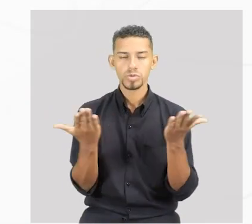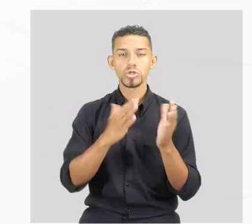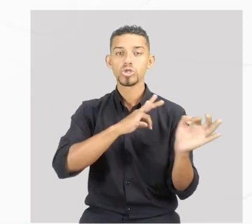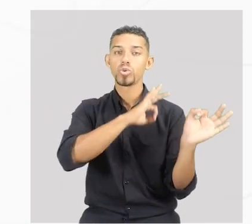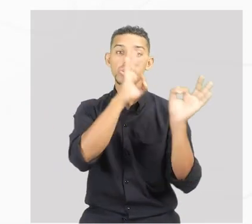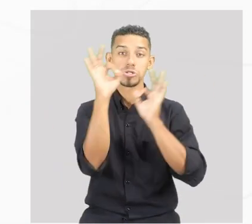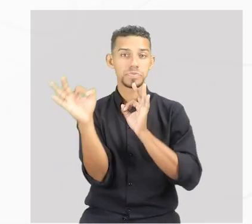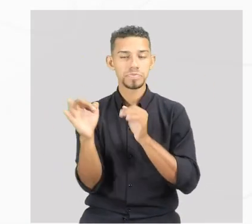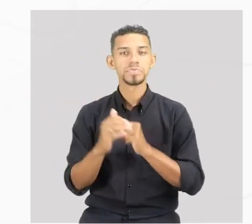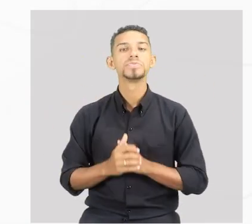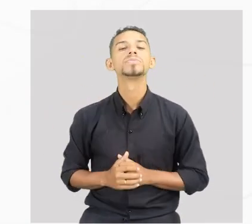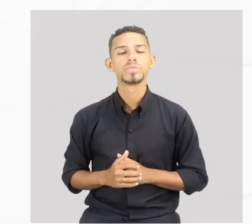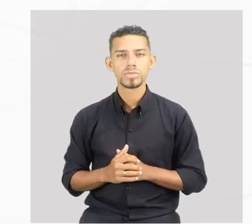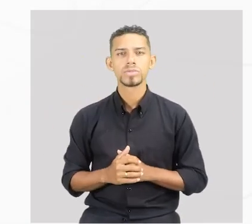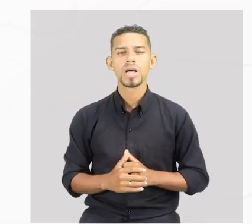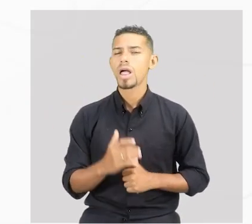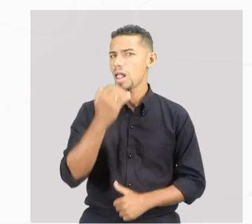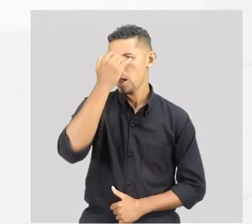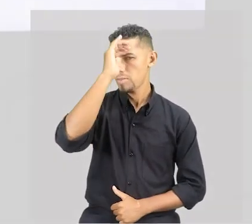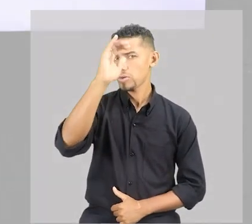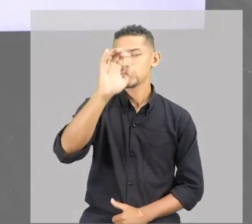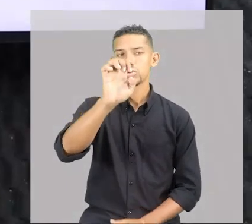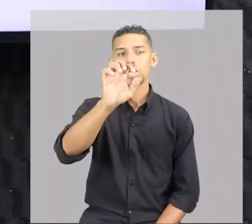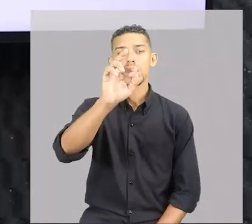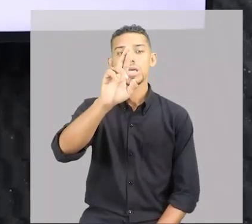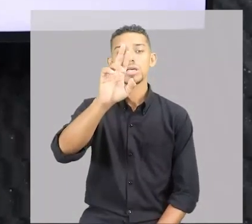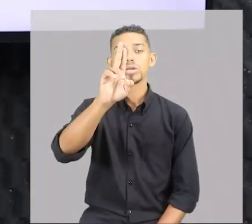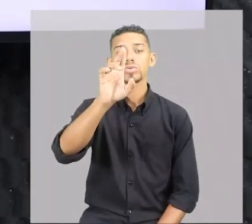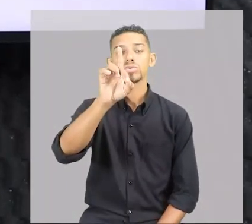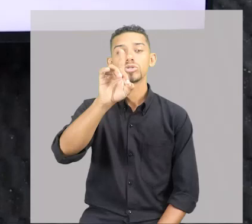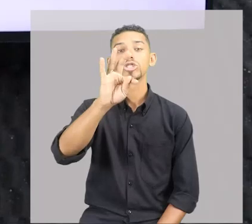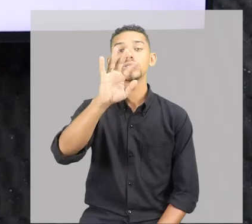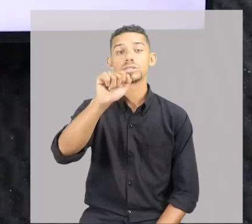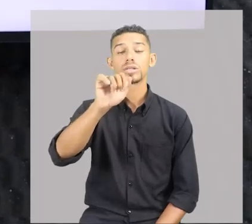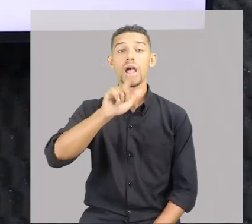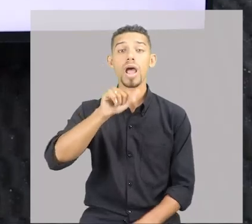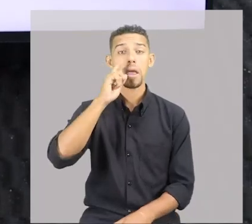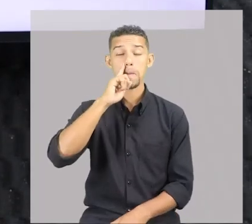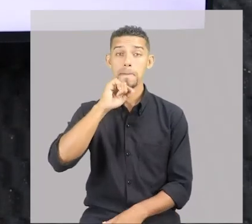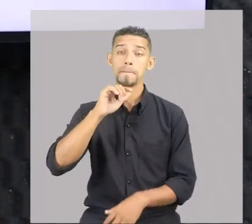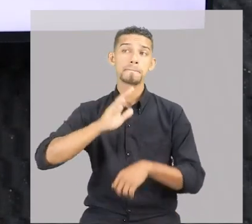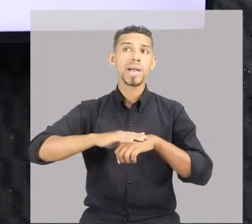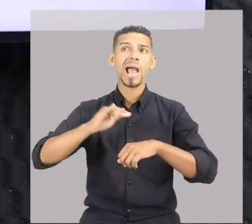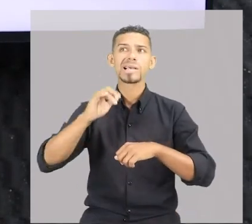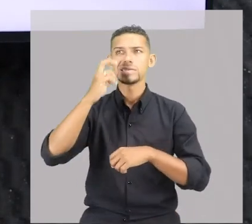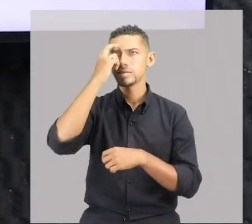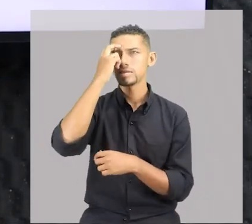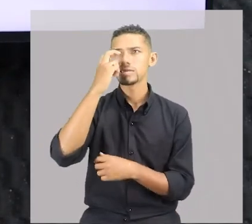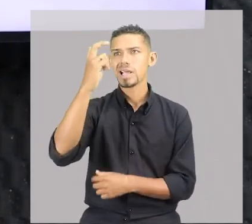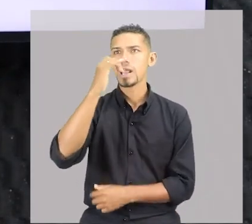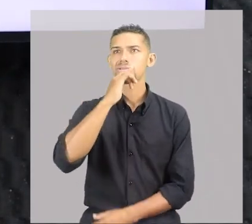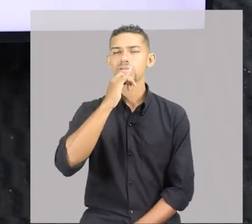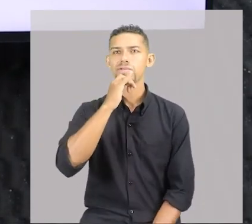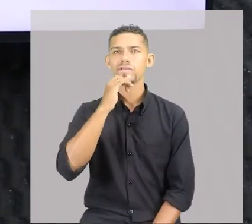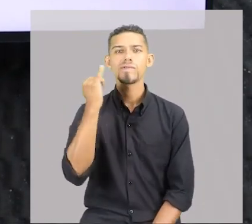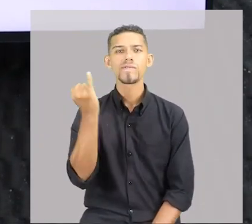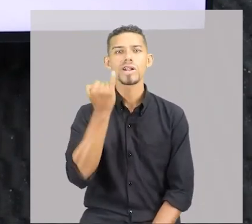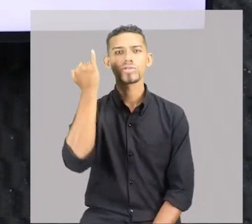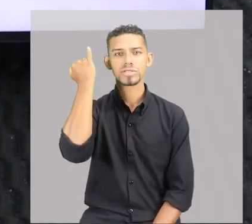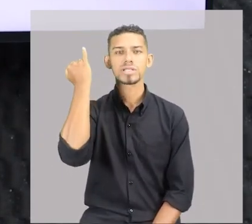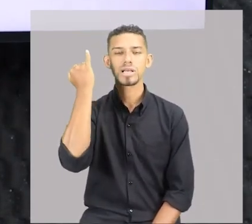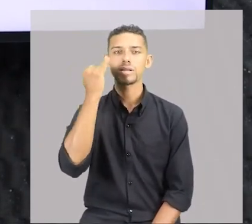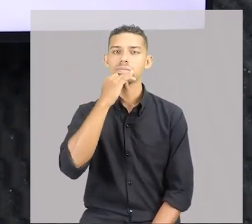videoaula. A ideia de uma cultura erudita é uma ideia de uma cultura que é mais intelectualmente